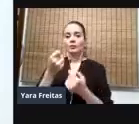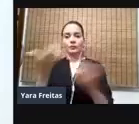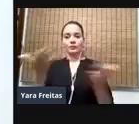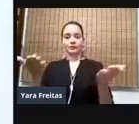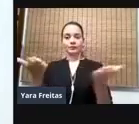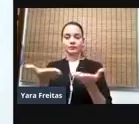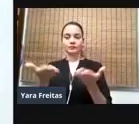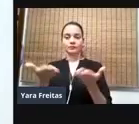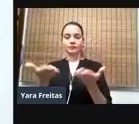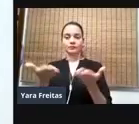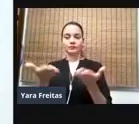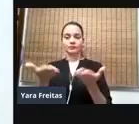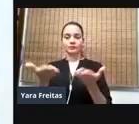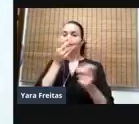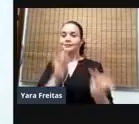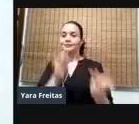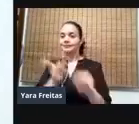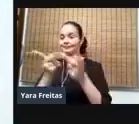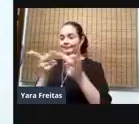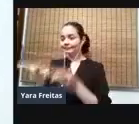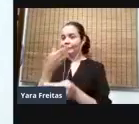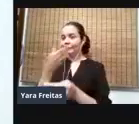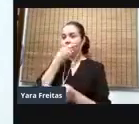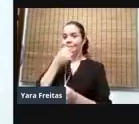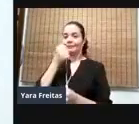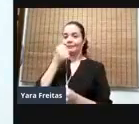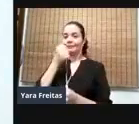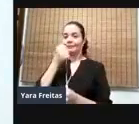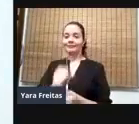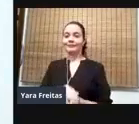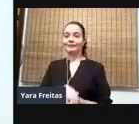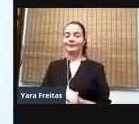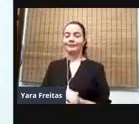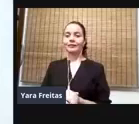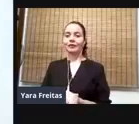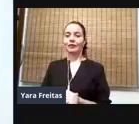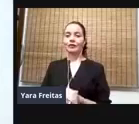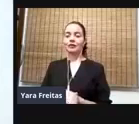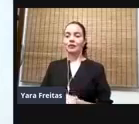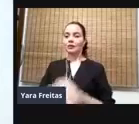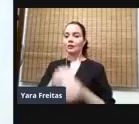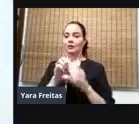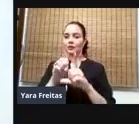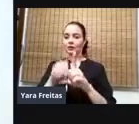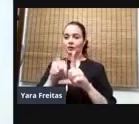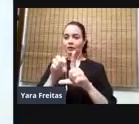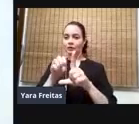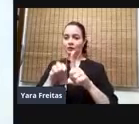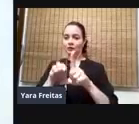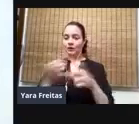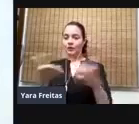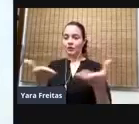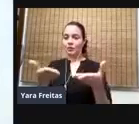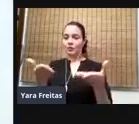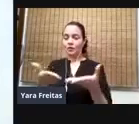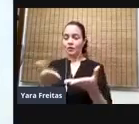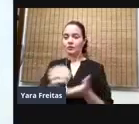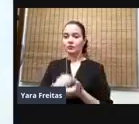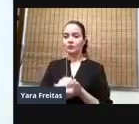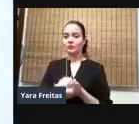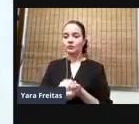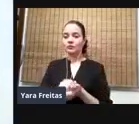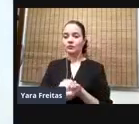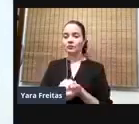todos bem-vindos, sejam todas bem-vindas, né? A nossa live de hoje, então, segue a programação do nosso